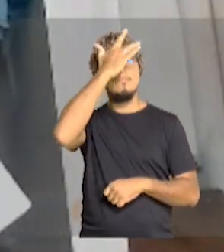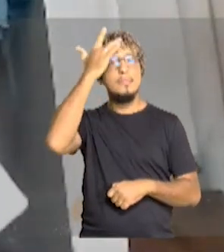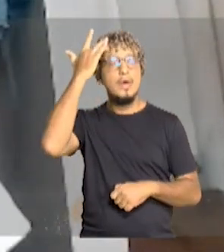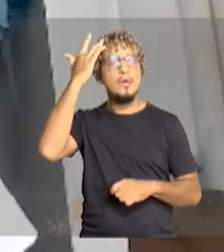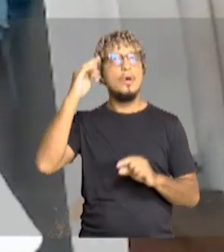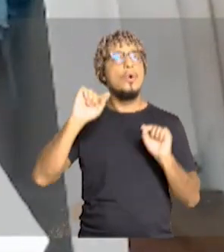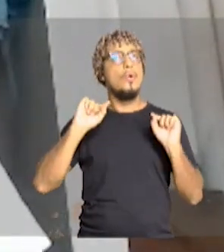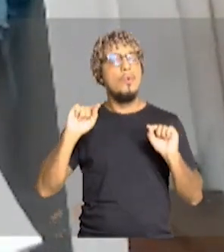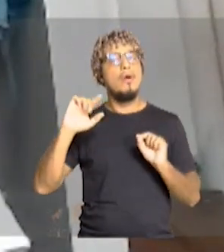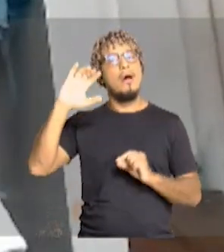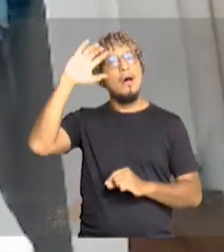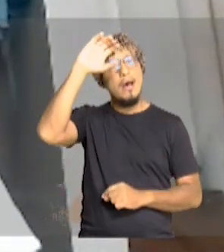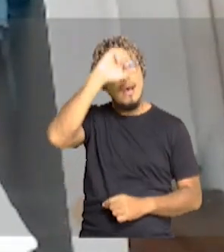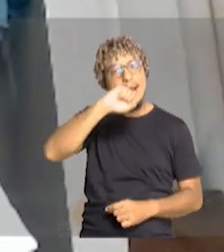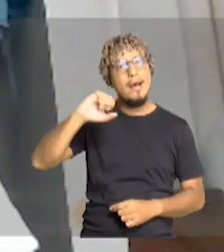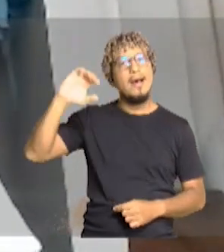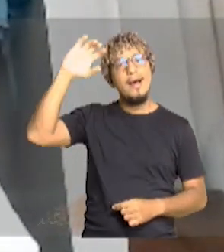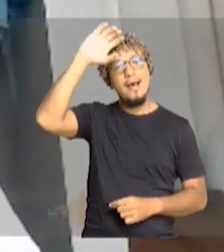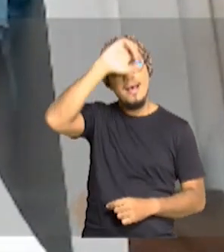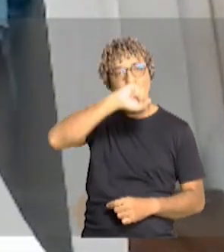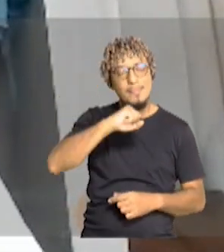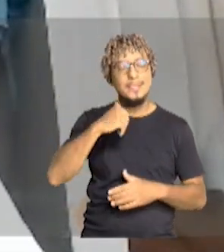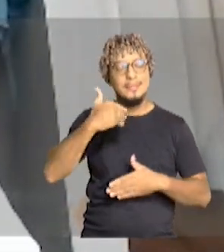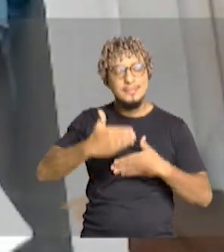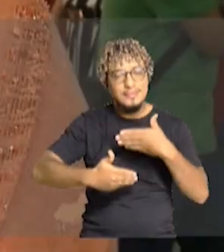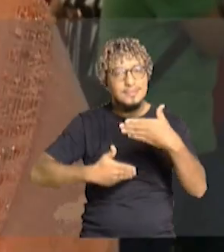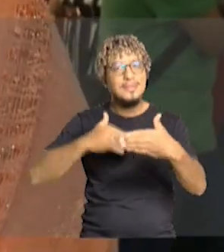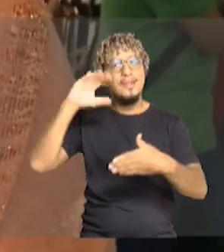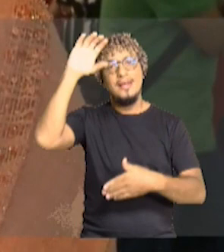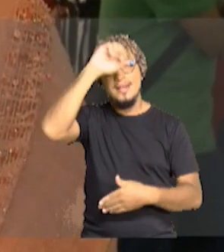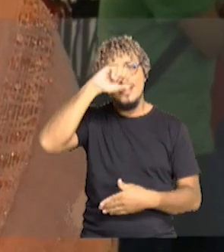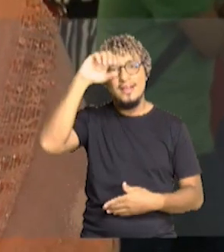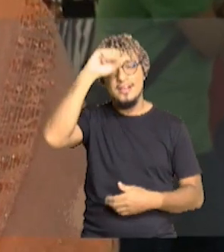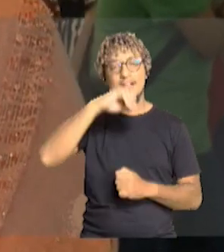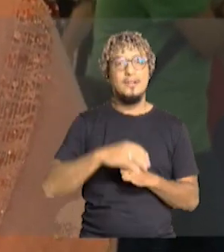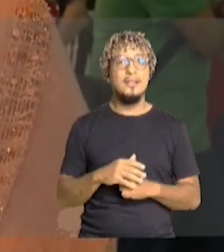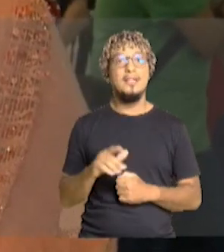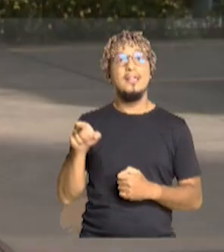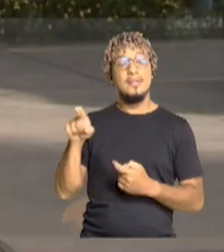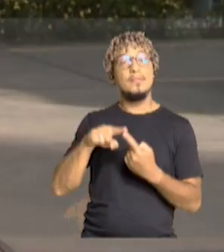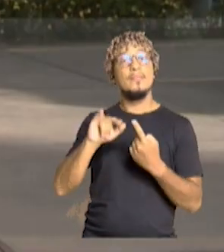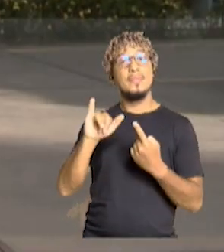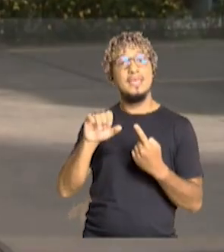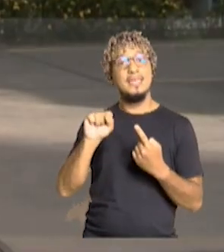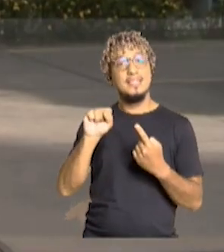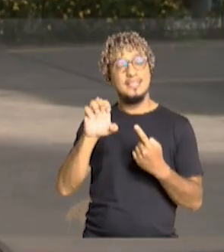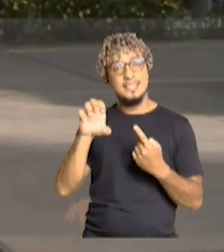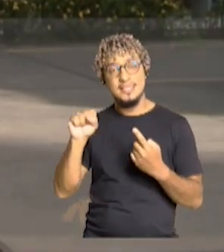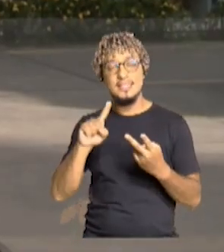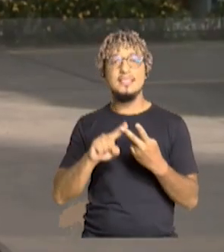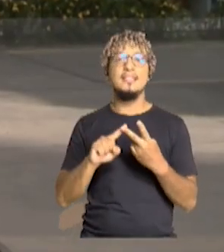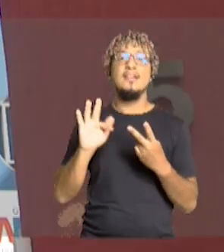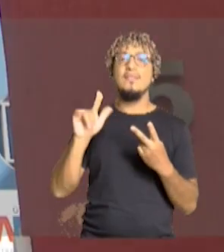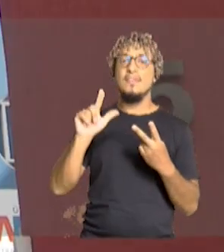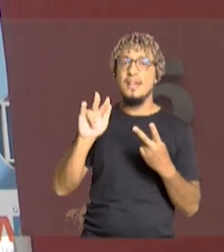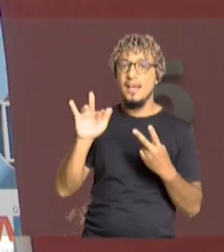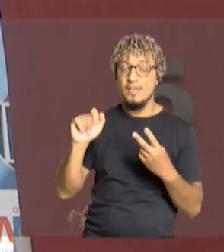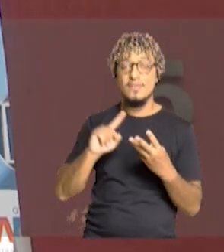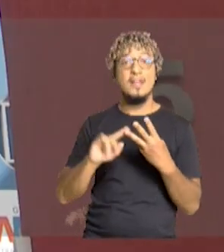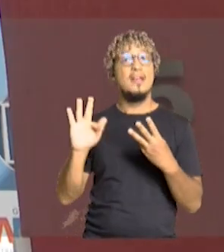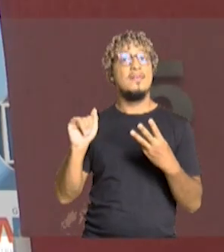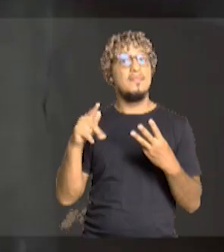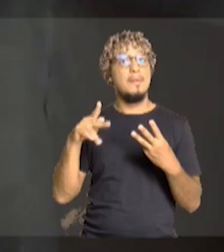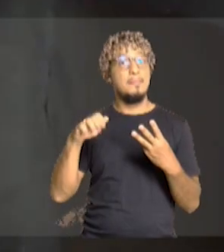tá aprendendo a aprender que aí esses a professora Flávia e a fapema sejam espelhos